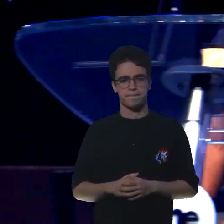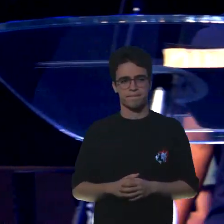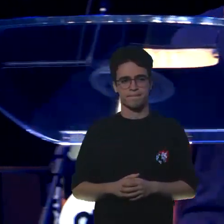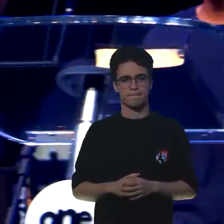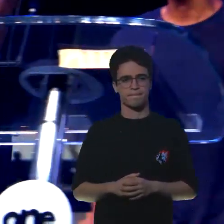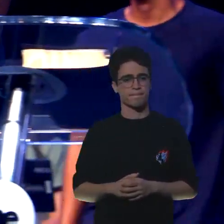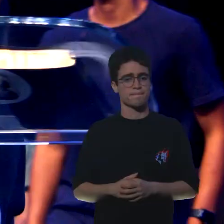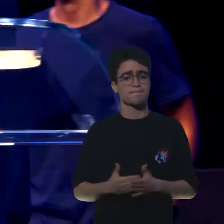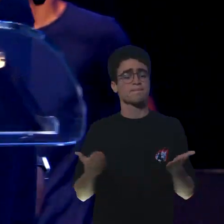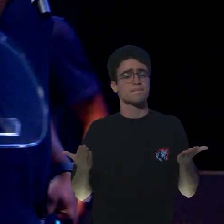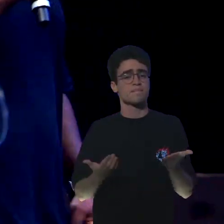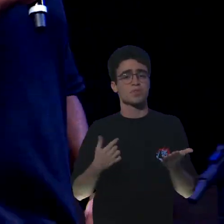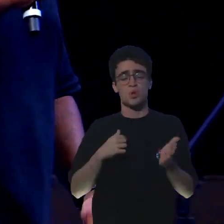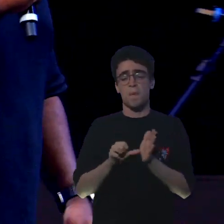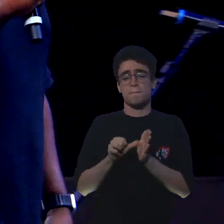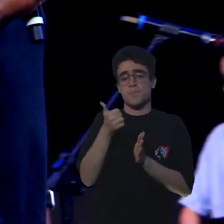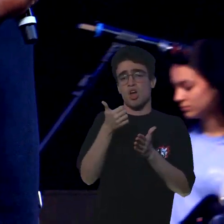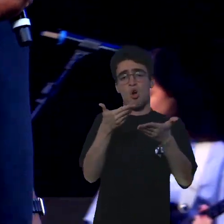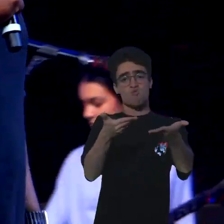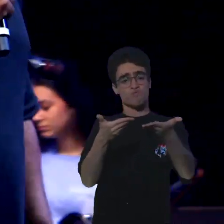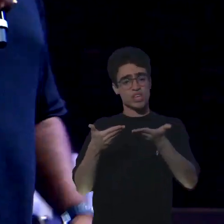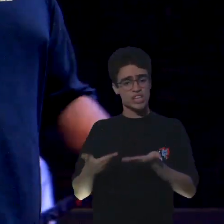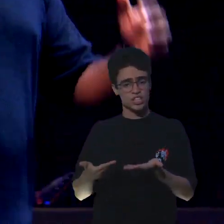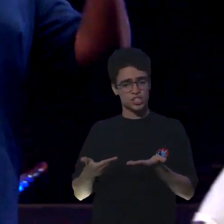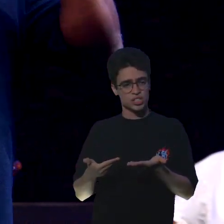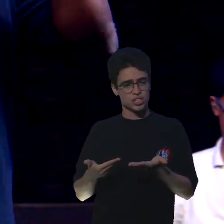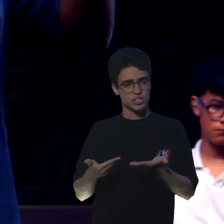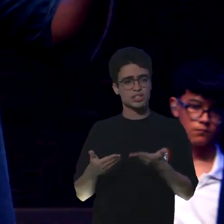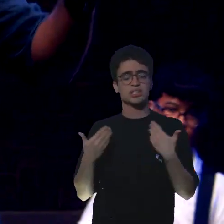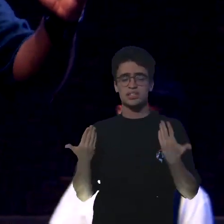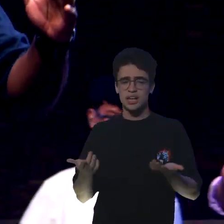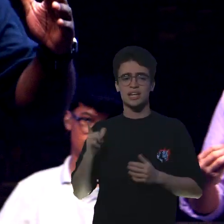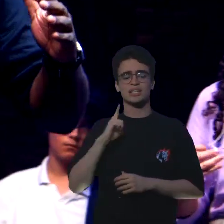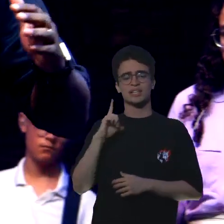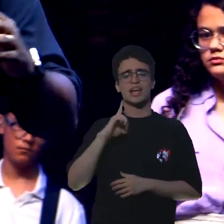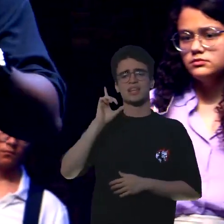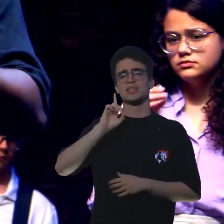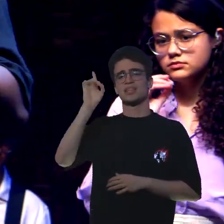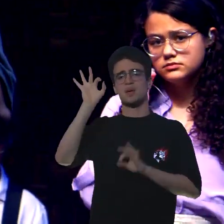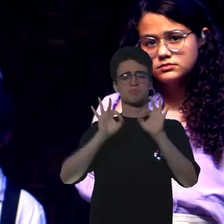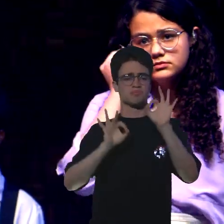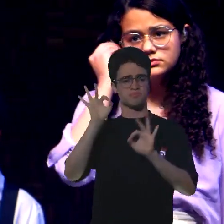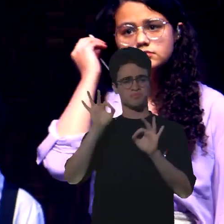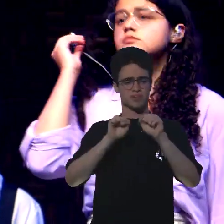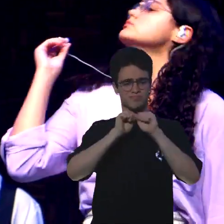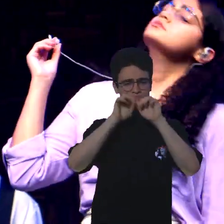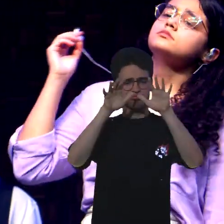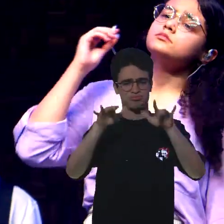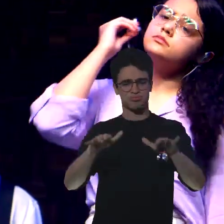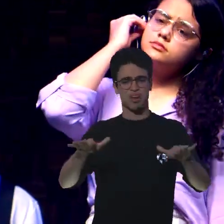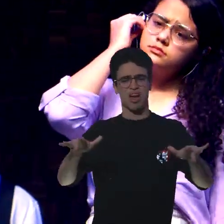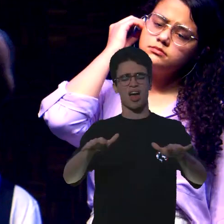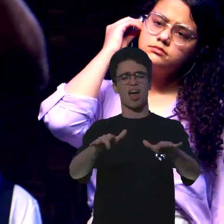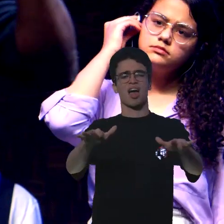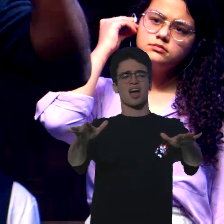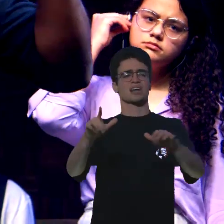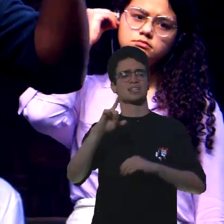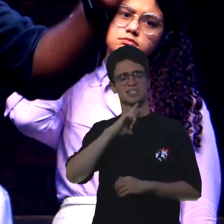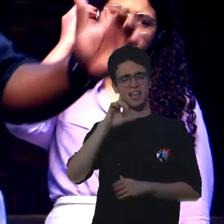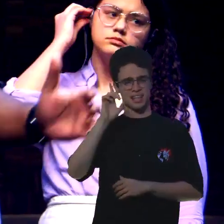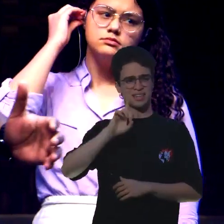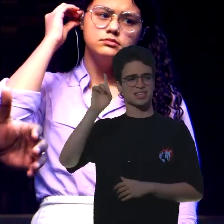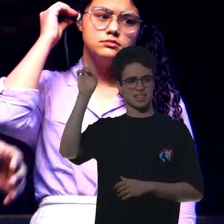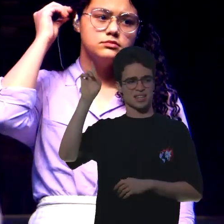Eu tenho um primeiro convite, e existe um fluir do Senhor aqui nessa noite. Existe um derramar